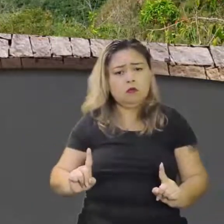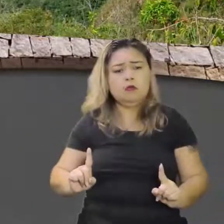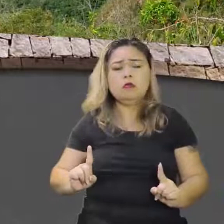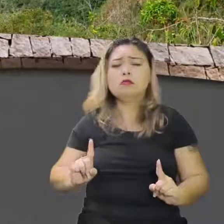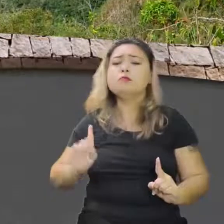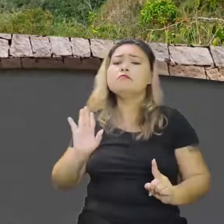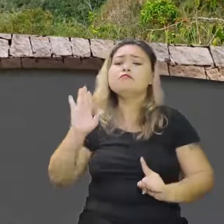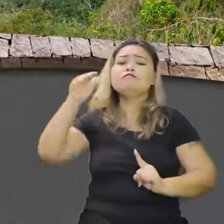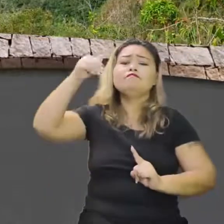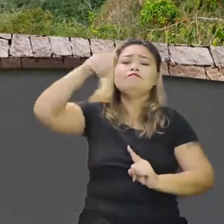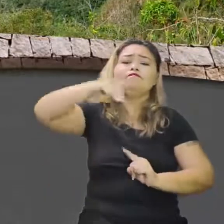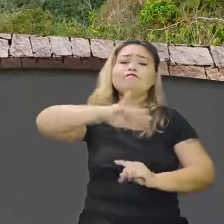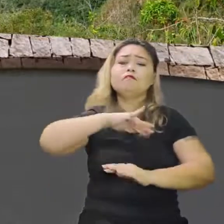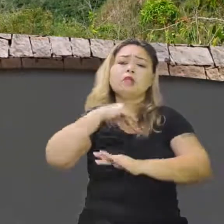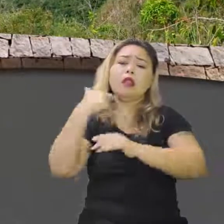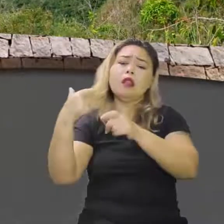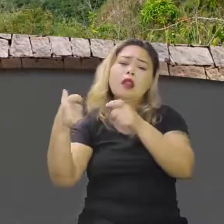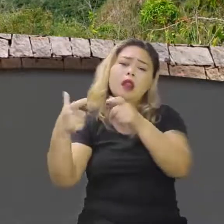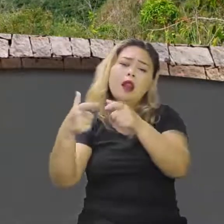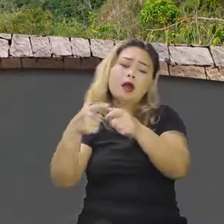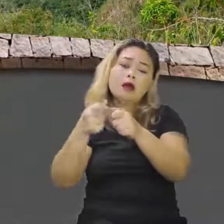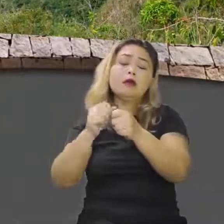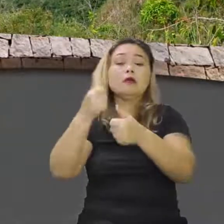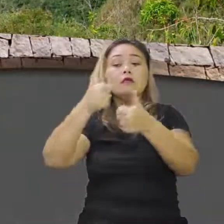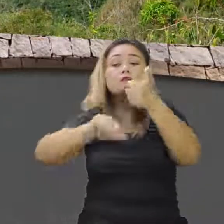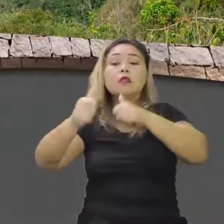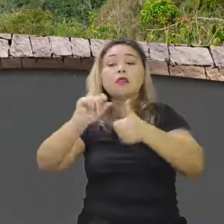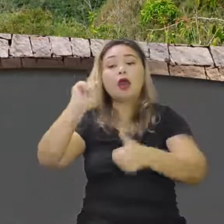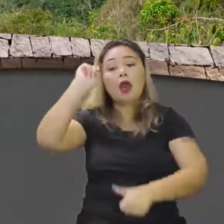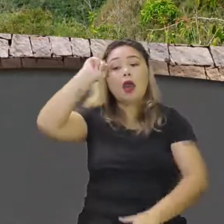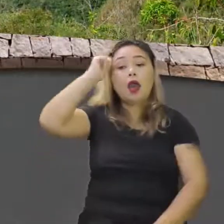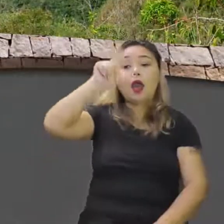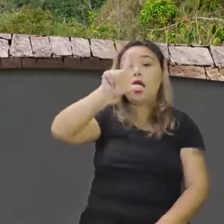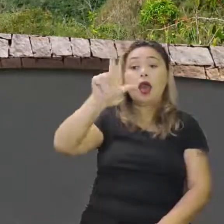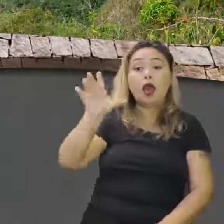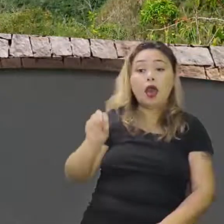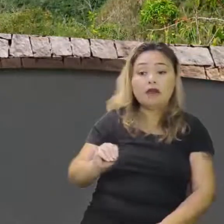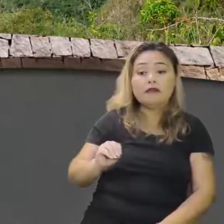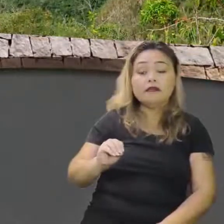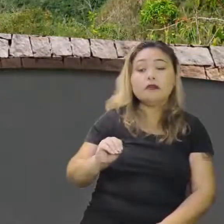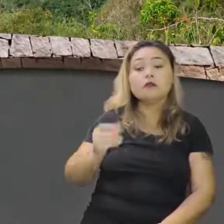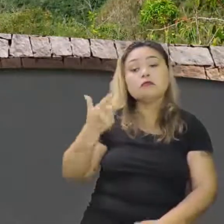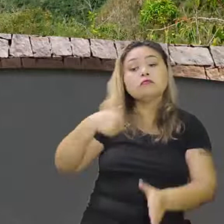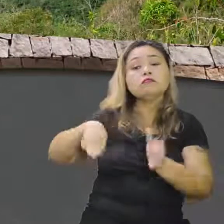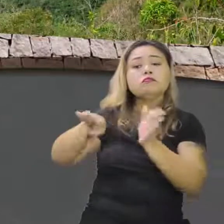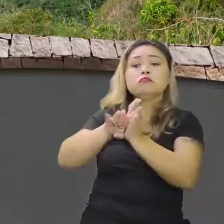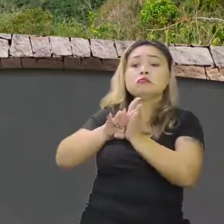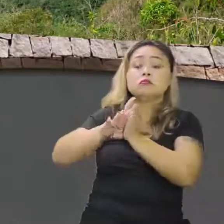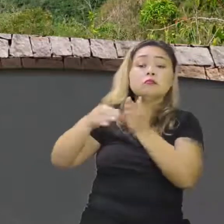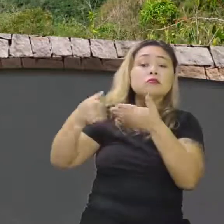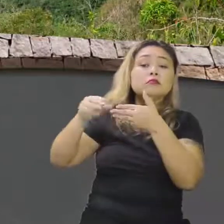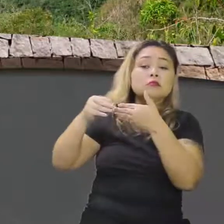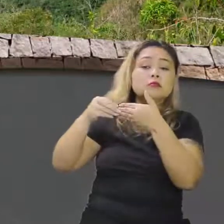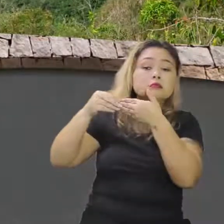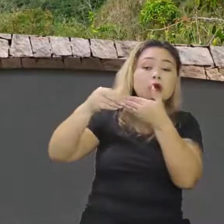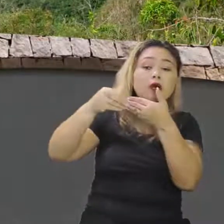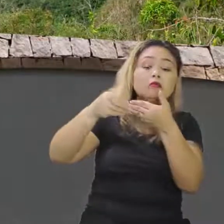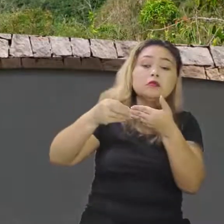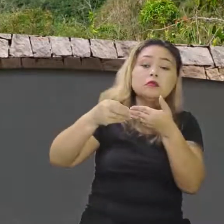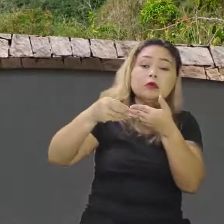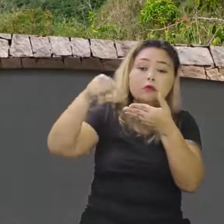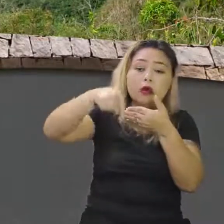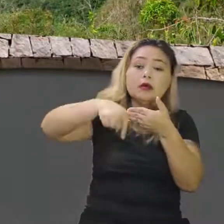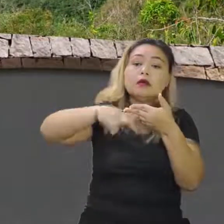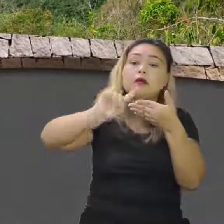Eles passam por cima. Isso você faz uma análise na África, quando trouxeram para o Brasil milhares e milhares de